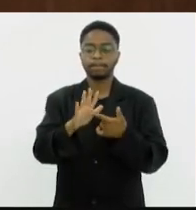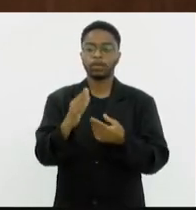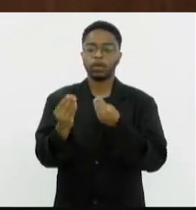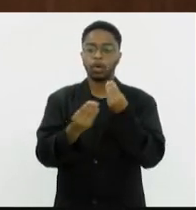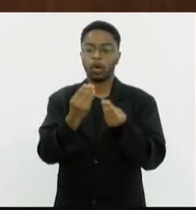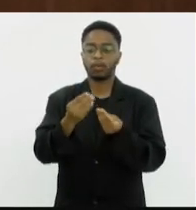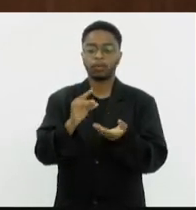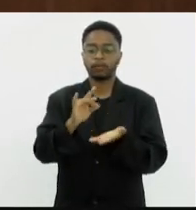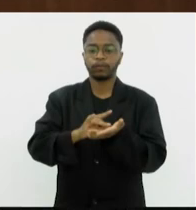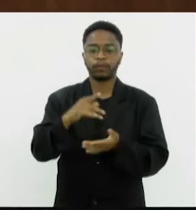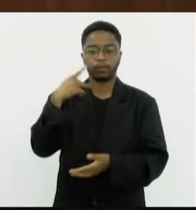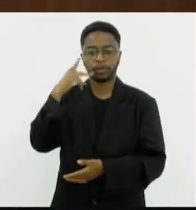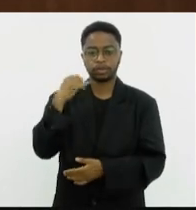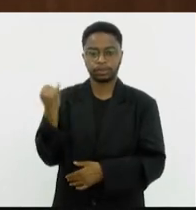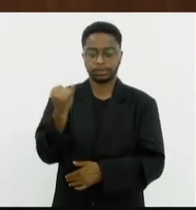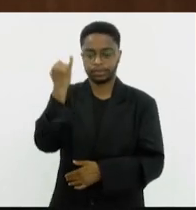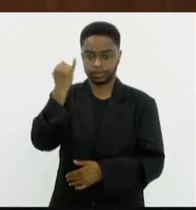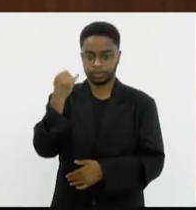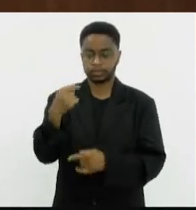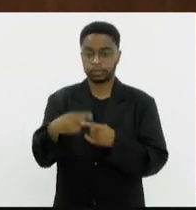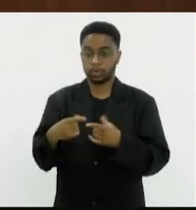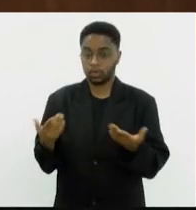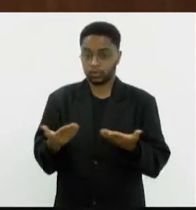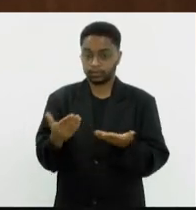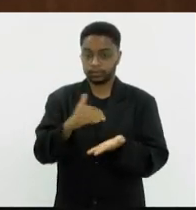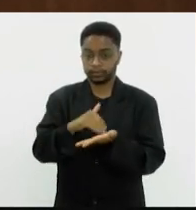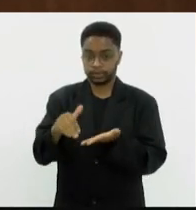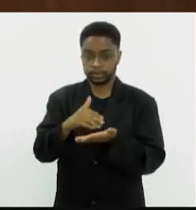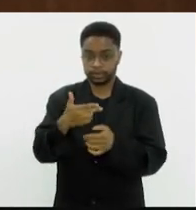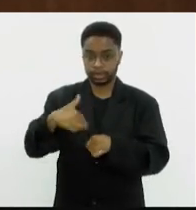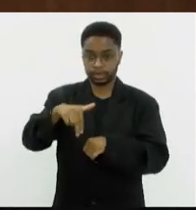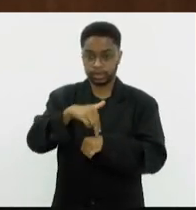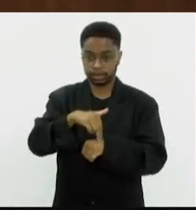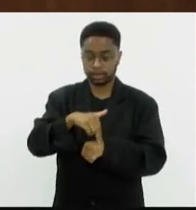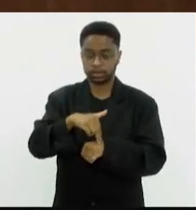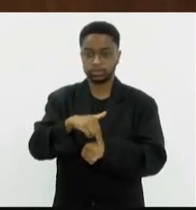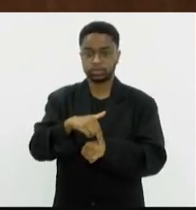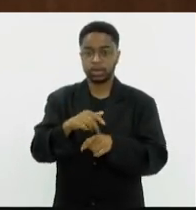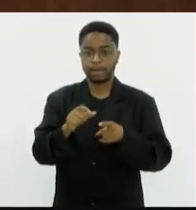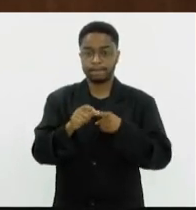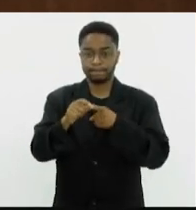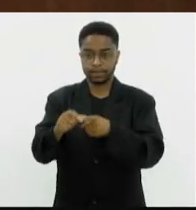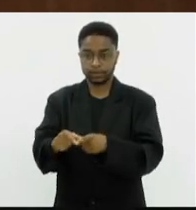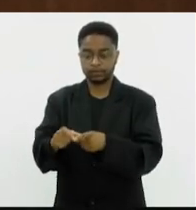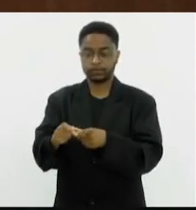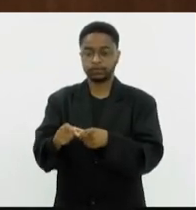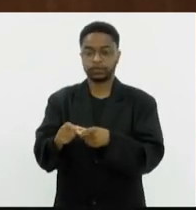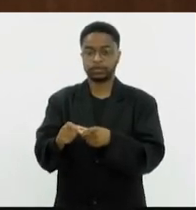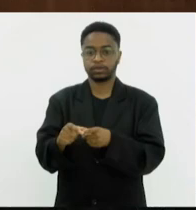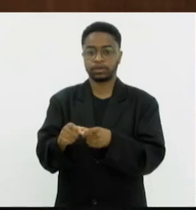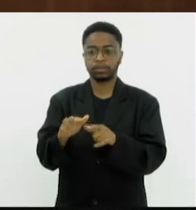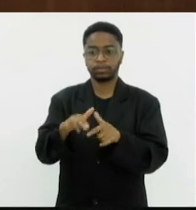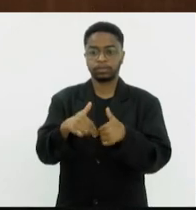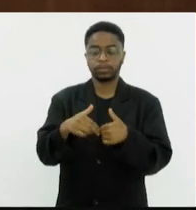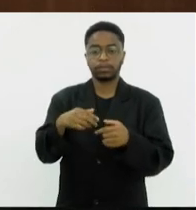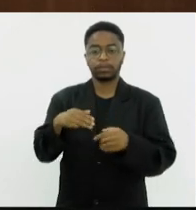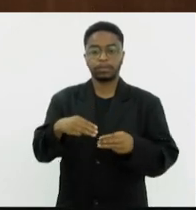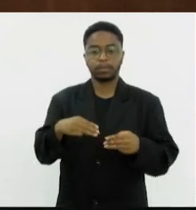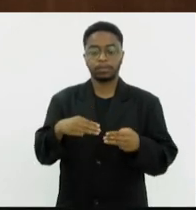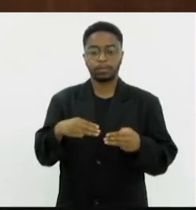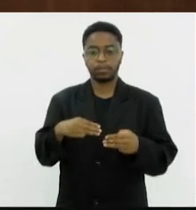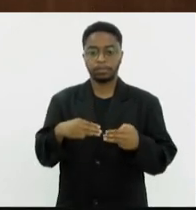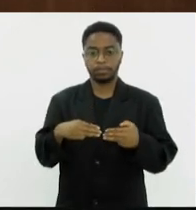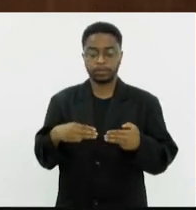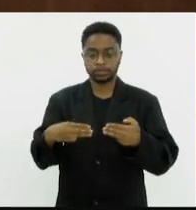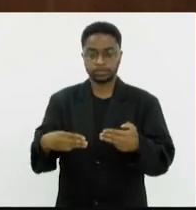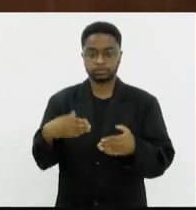sido importantíssima. Hoje, a Secretaria Nacional de Periferias, a partir do Ministério do Desenvolvimento